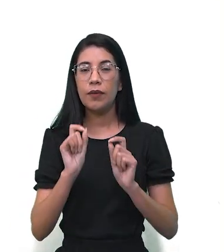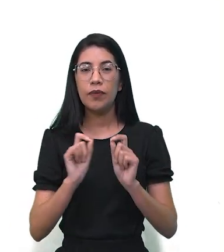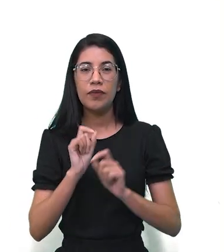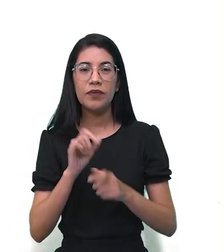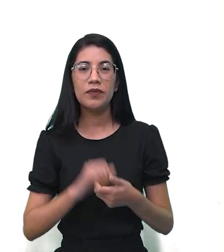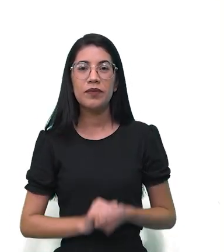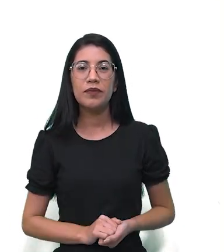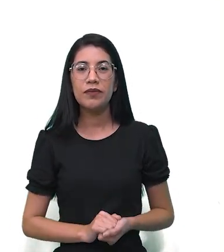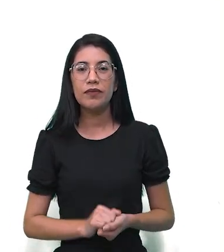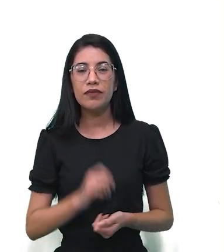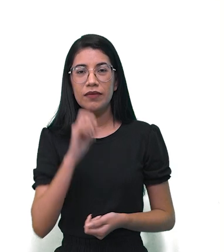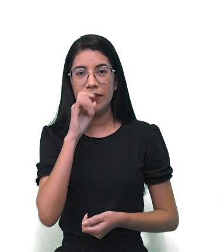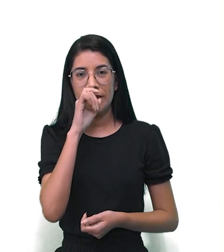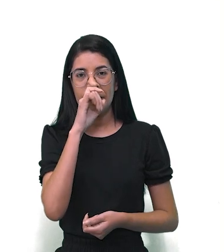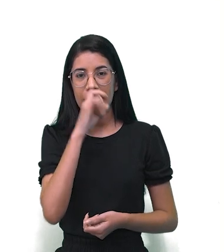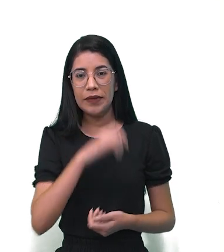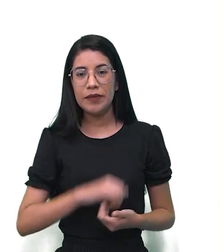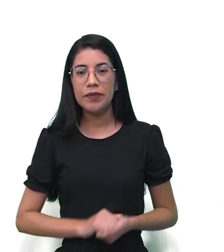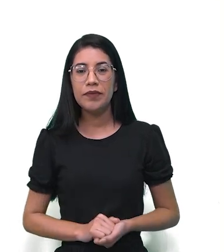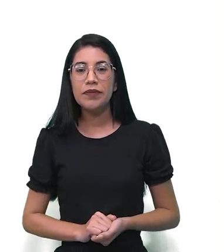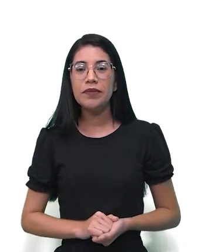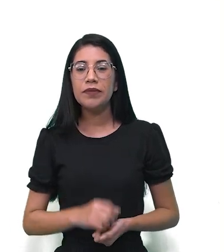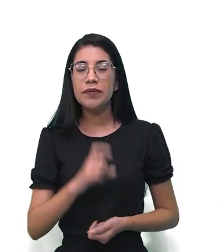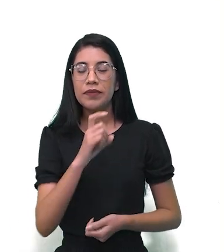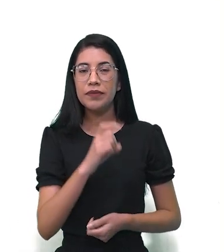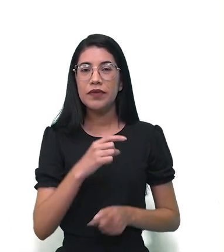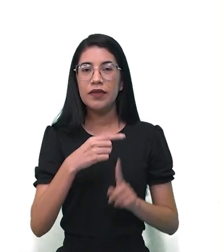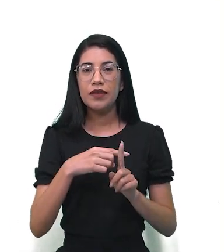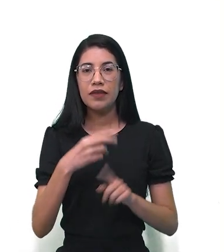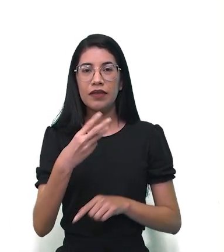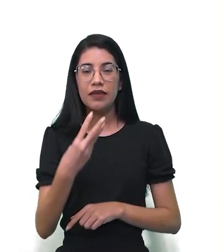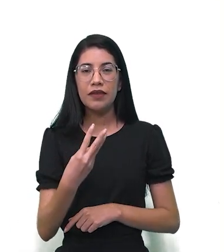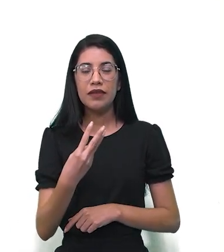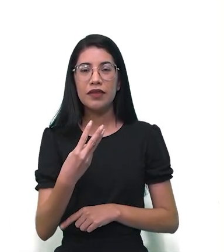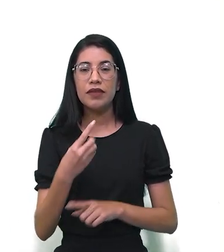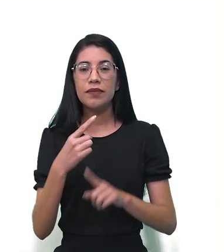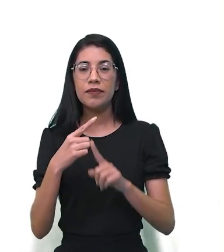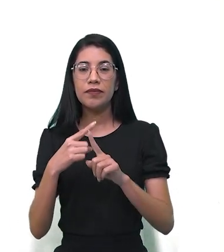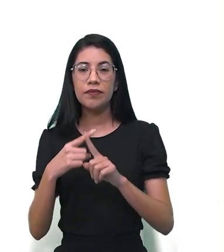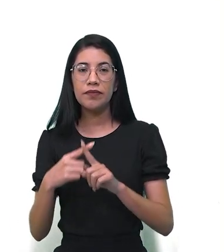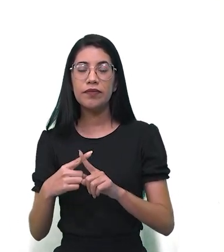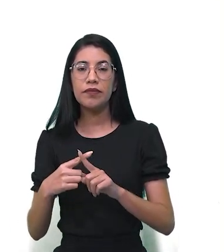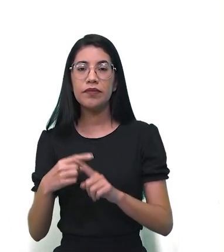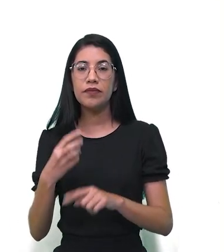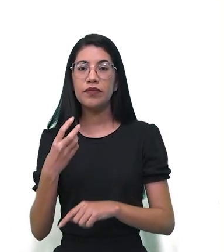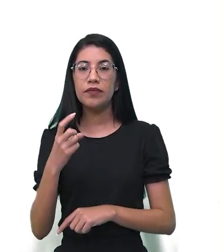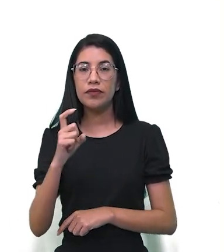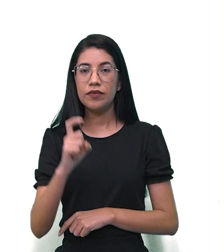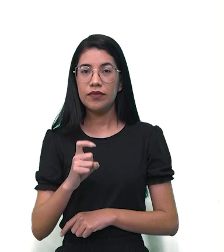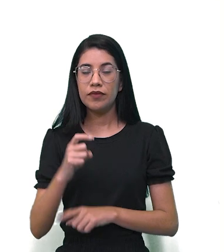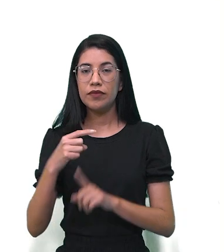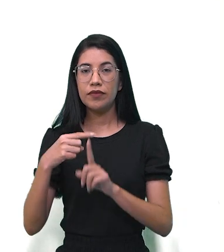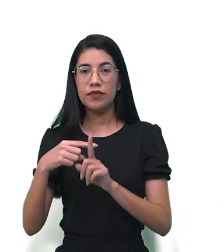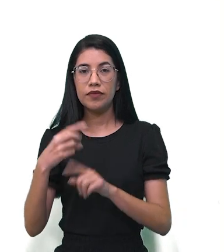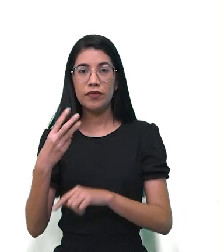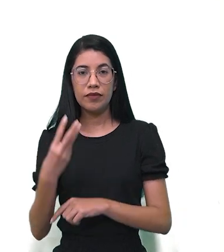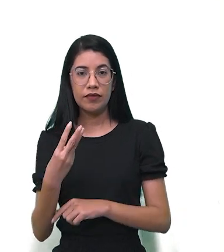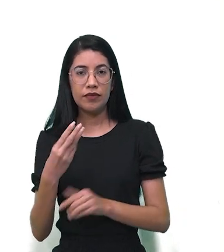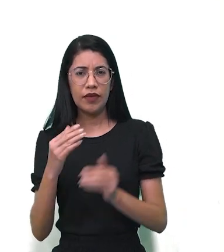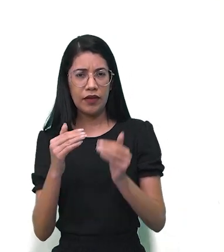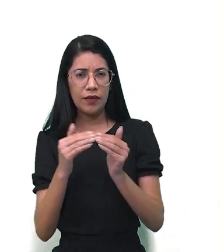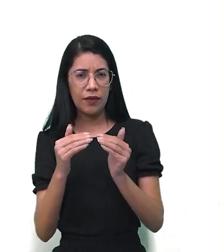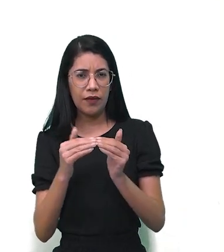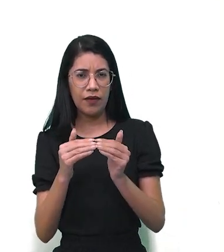que x mais 3 vezes x mais 3. Concorda